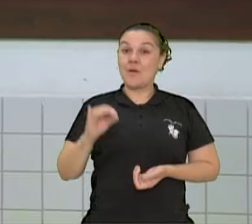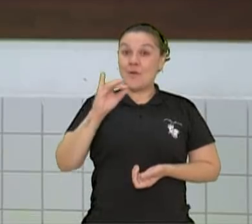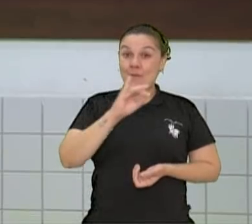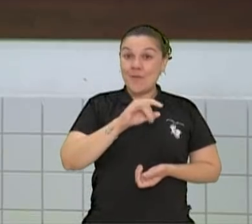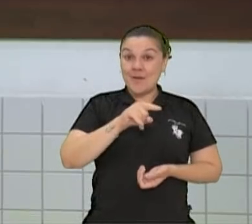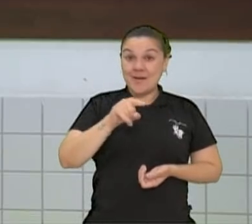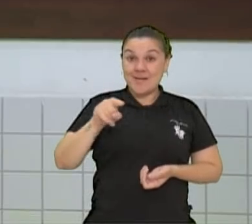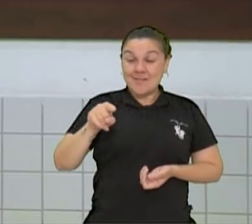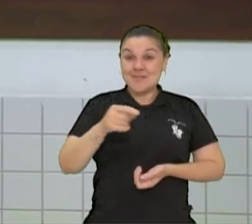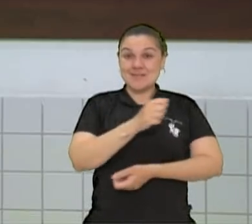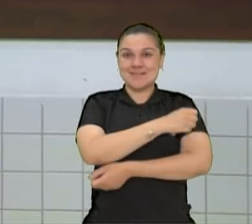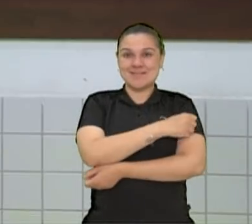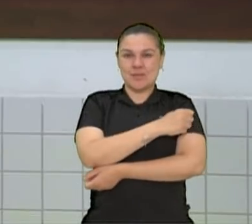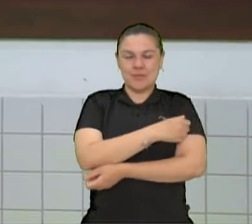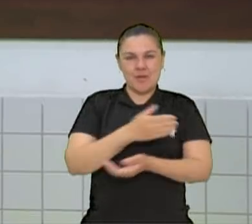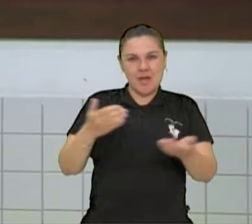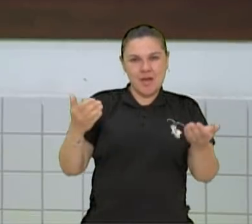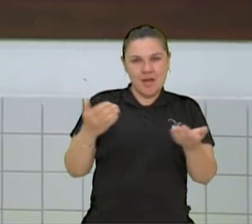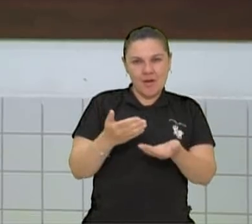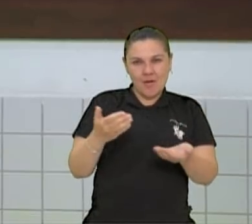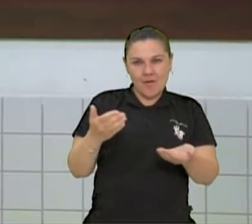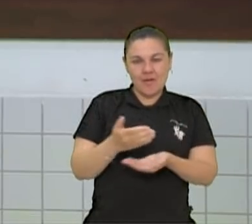Olá, alunos! Vamos para a nossa